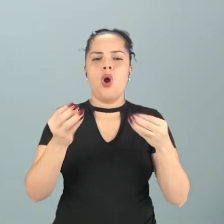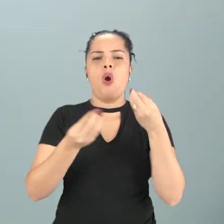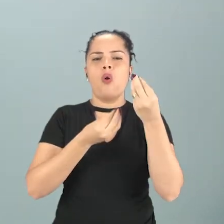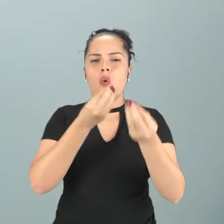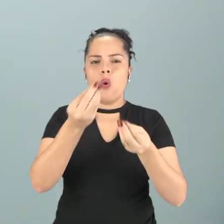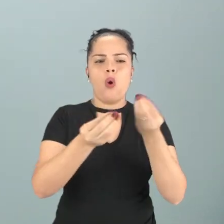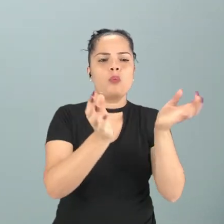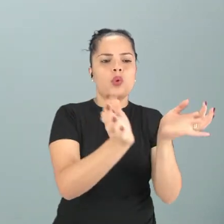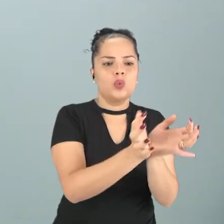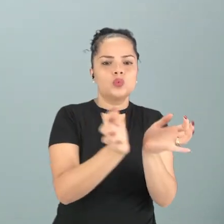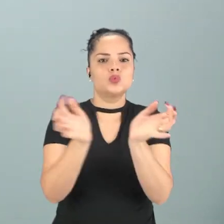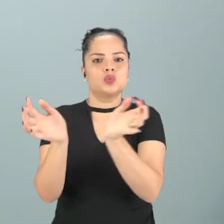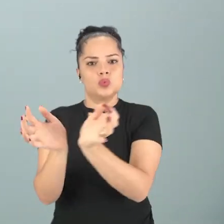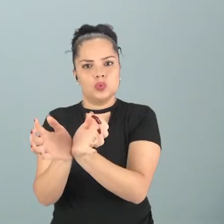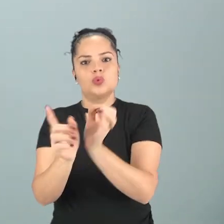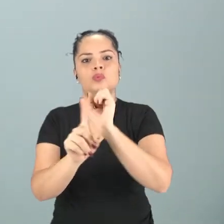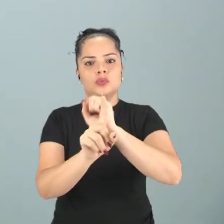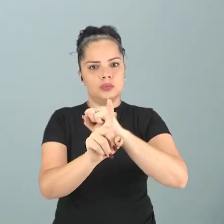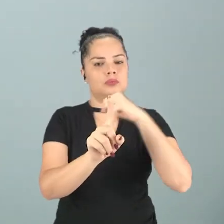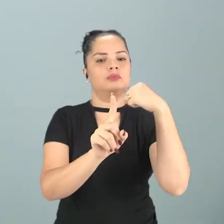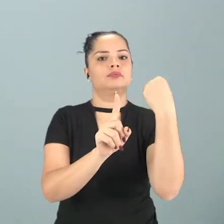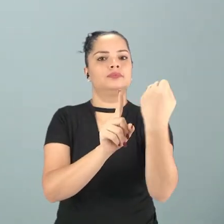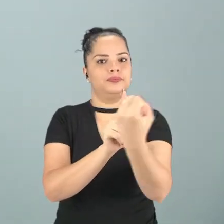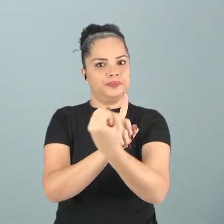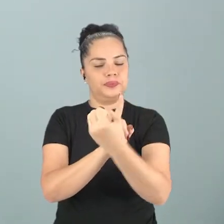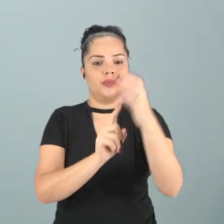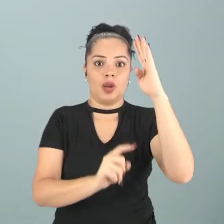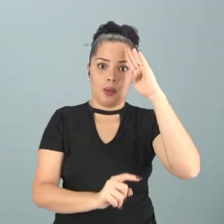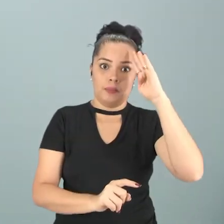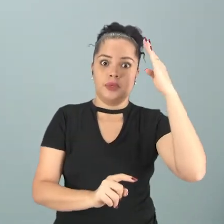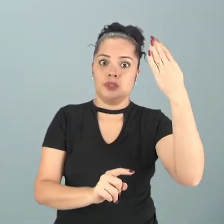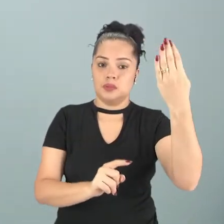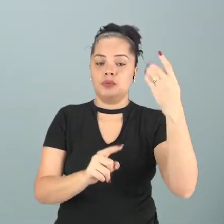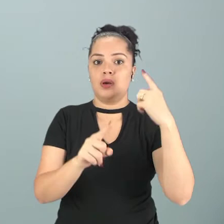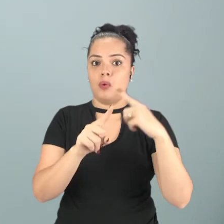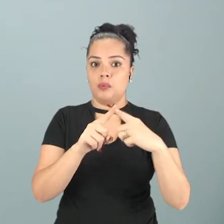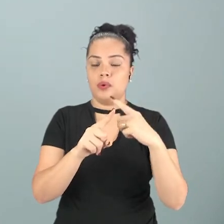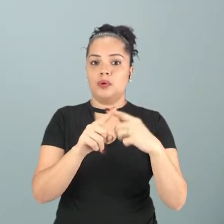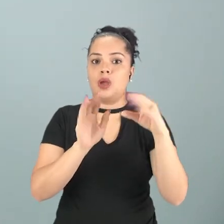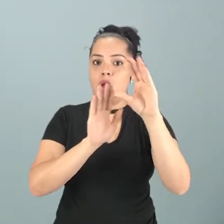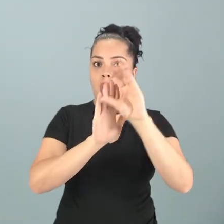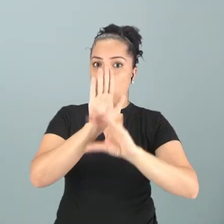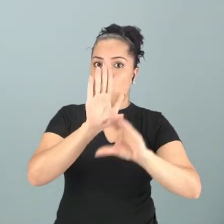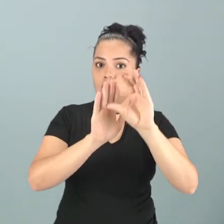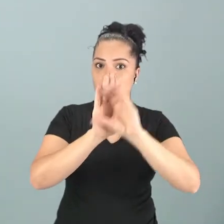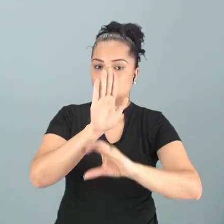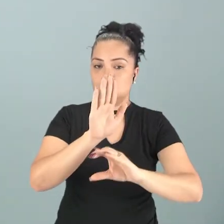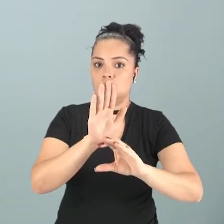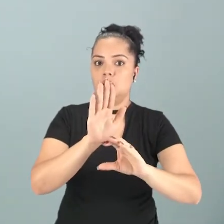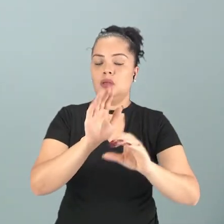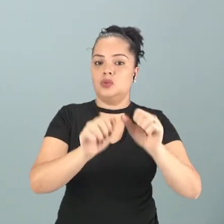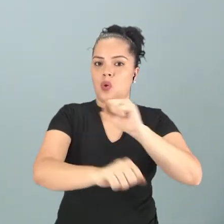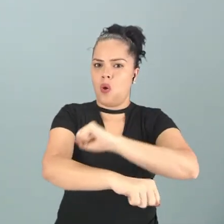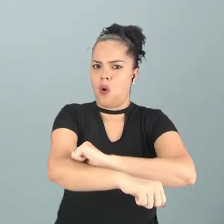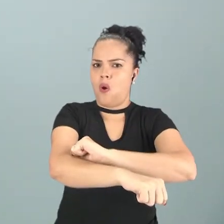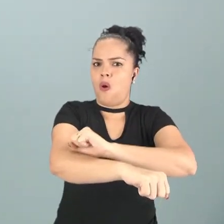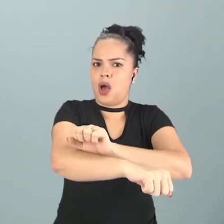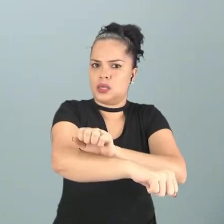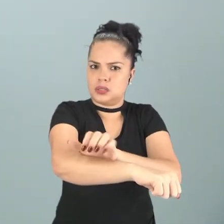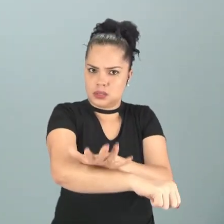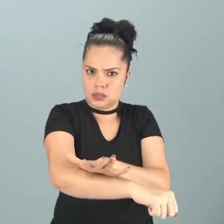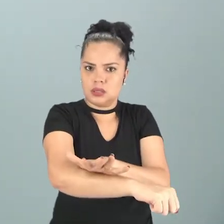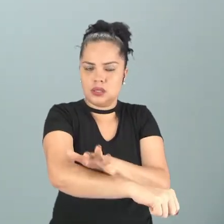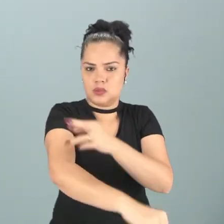se dividem dentro da sociedade. Principalmente porque esse conceito tanto de raça quanto de racismo vai ser criado